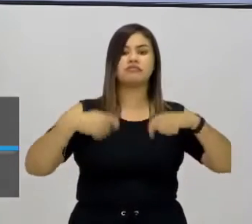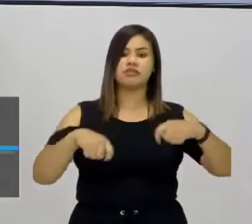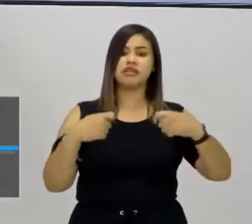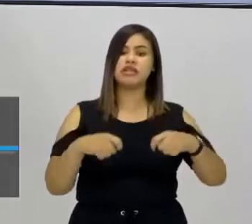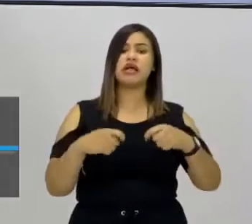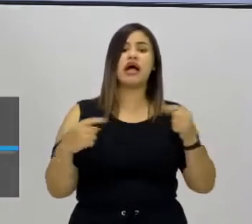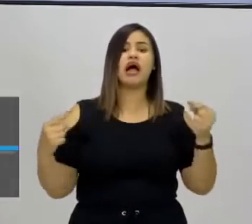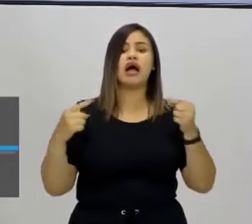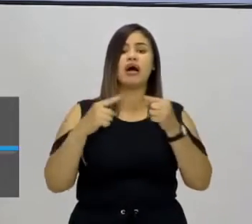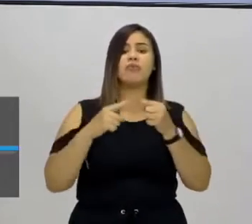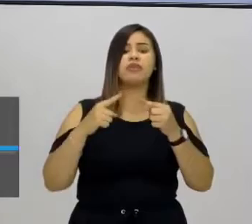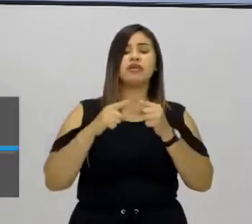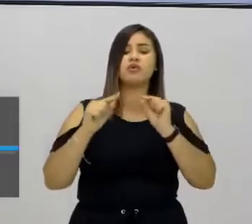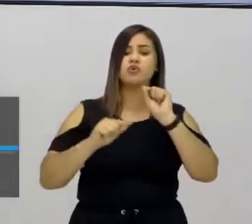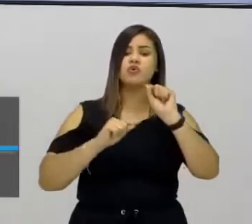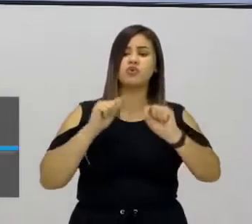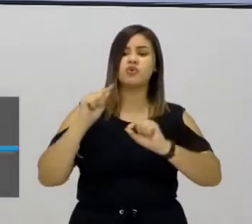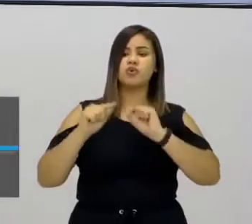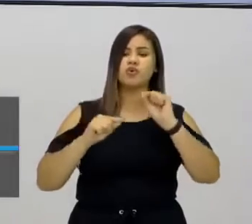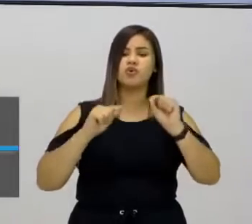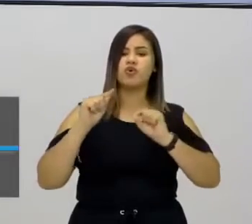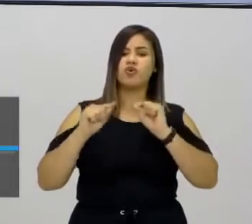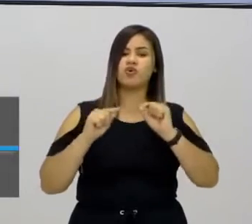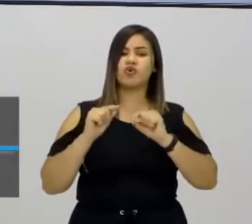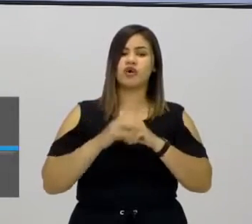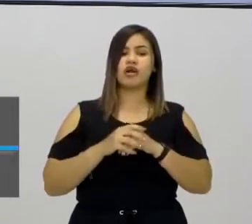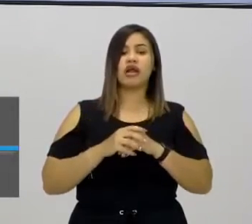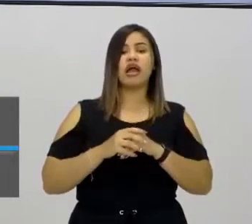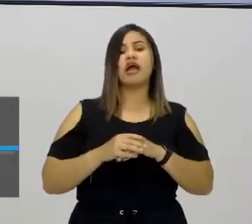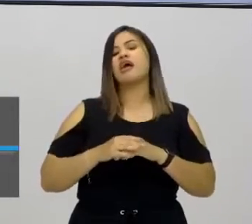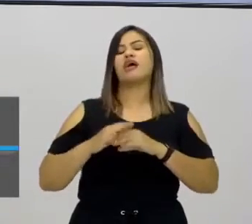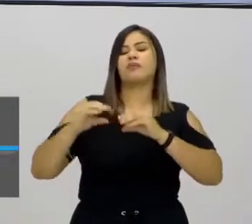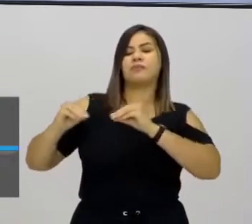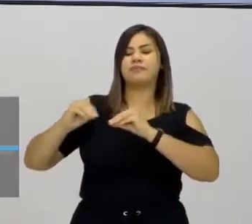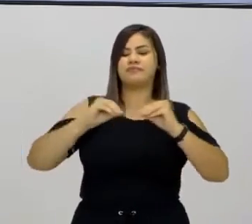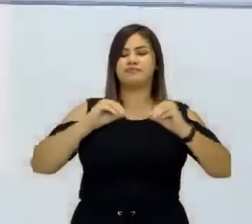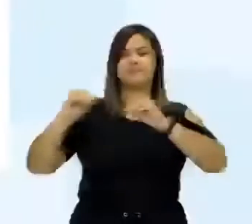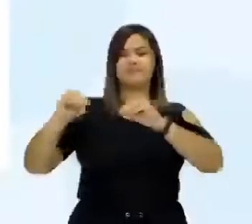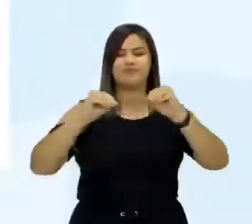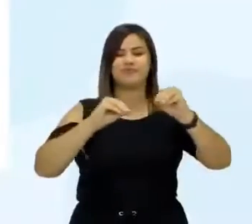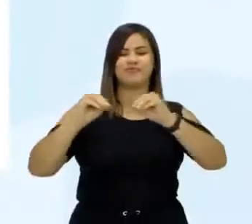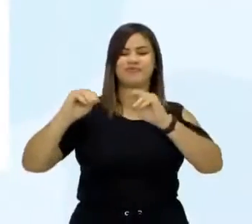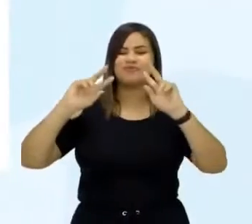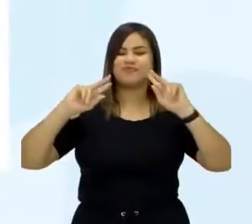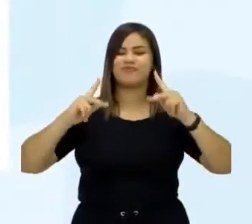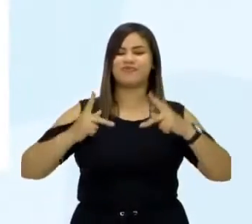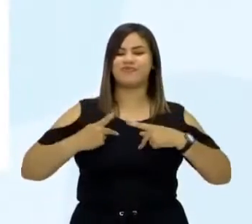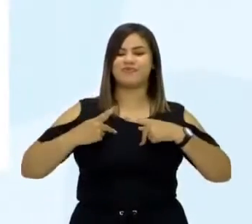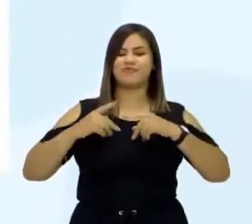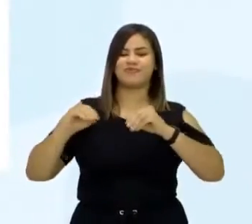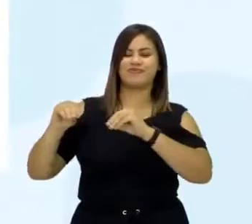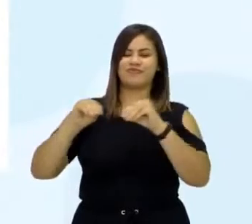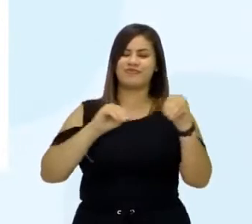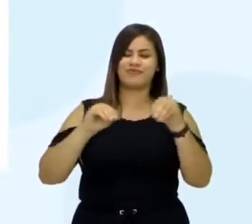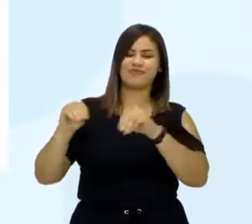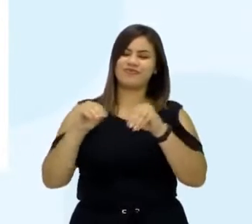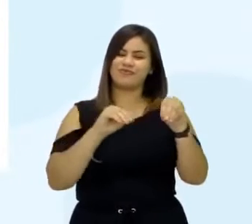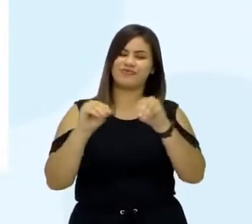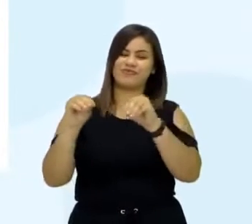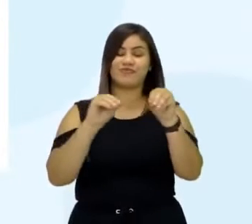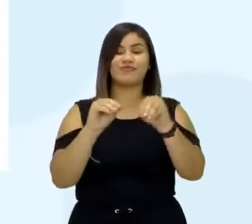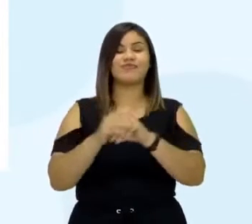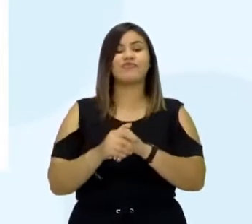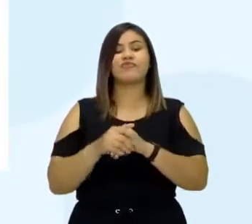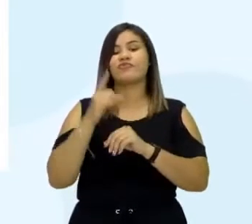quando? No surgimento do ser humano, nas migrações humanas. Aí, coloca aí na tela para a gente visualizar, né?